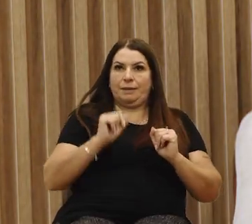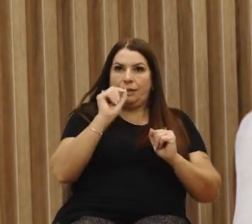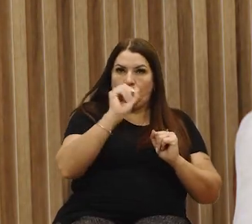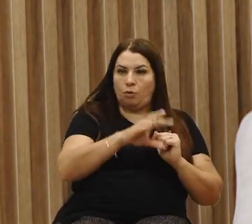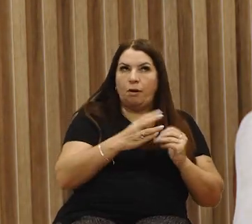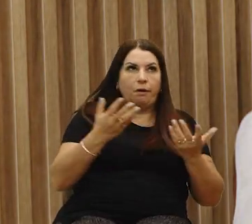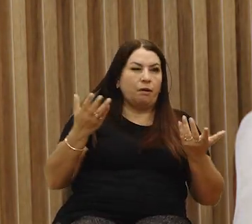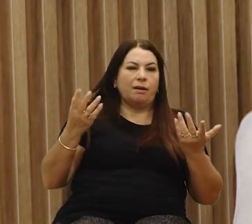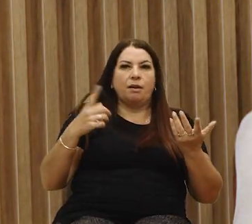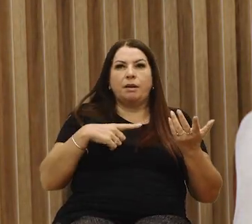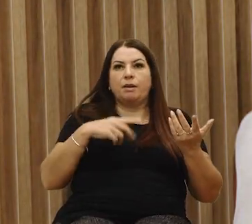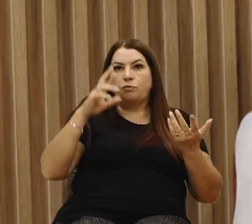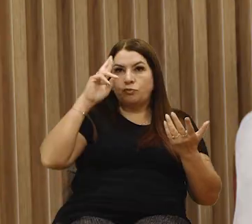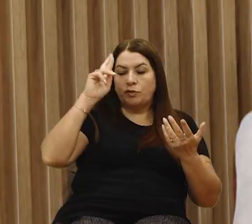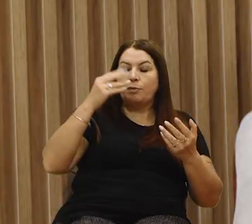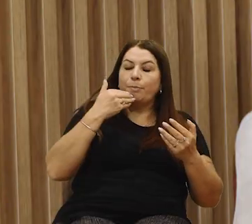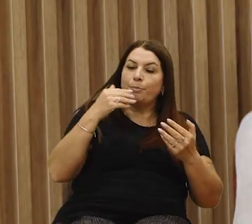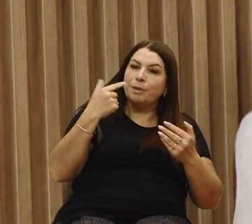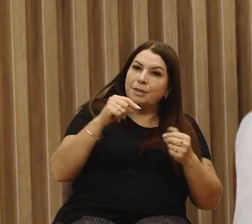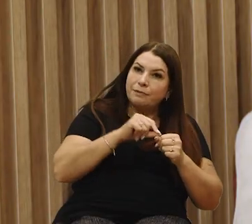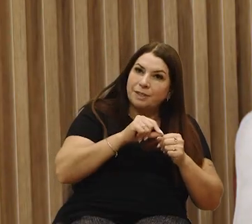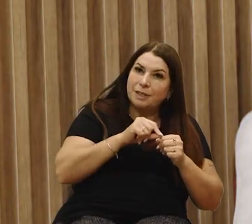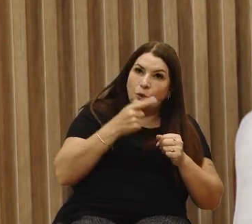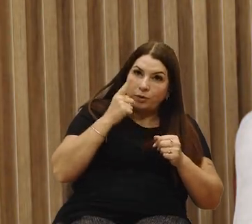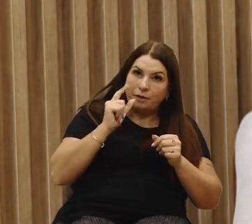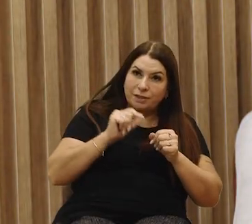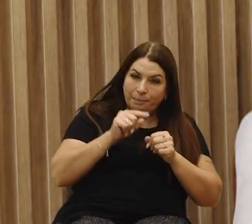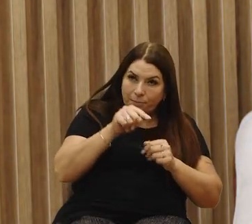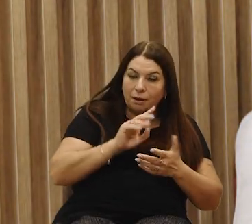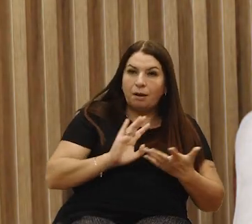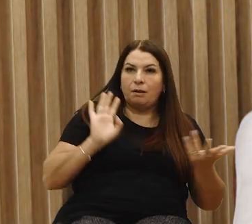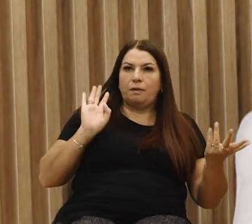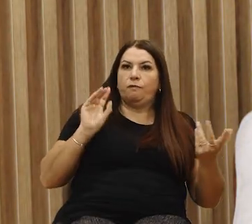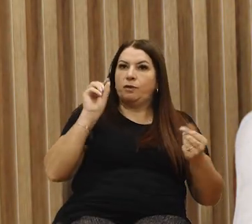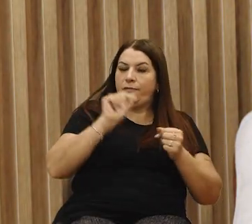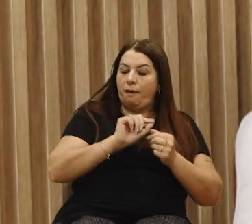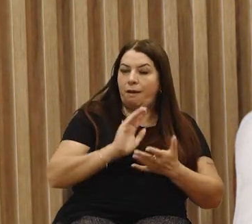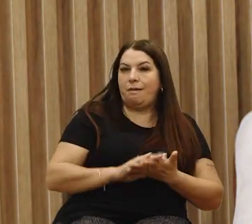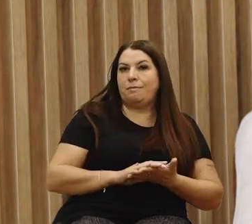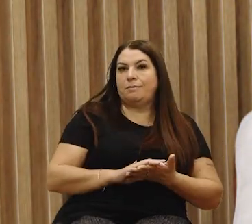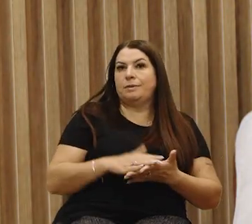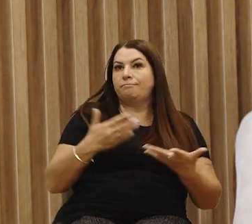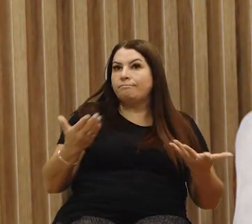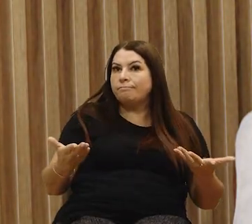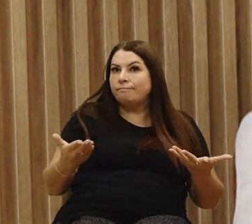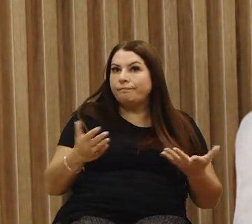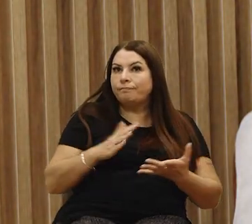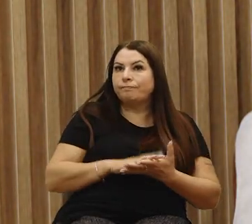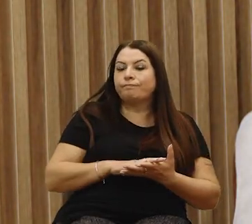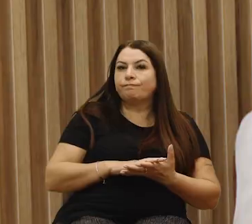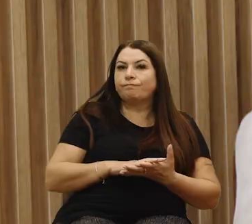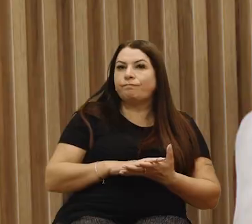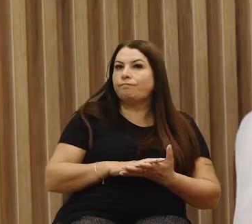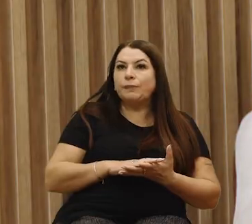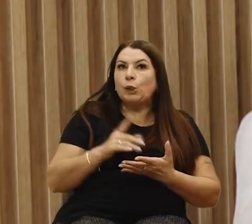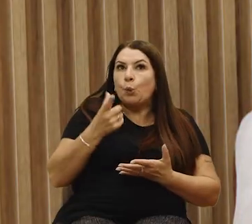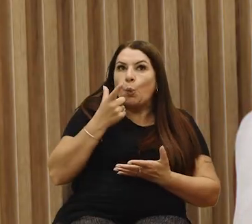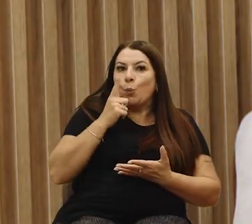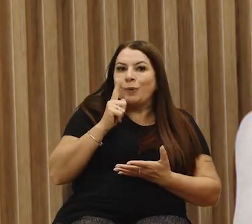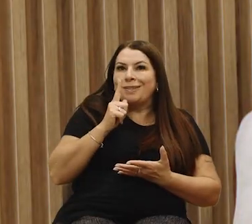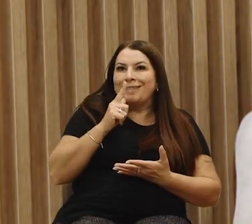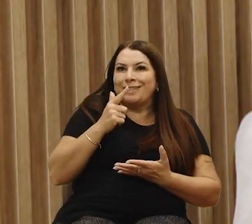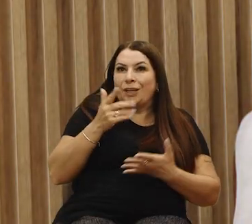lá. Ou o chefe pede, eu preciso disso aqui, tu consegue fazer para mim? Você faz. Então, a gente não